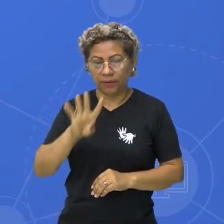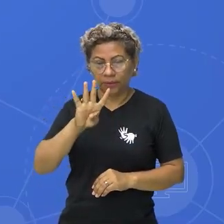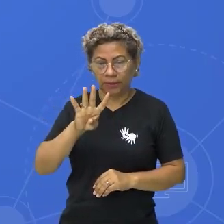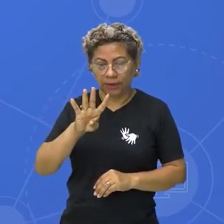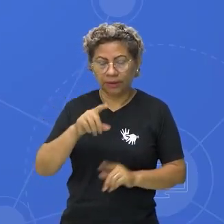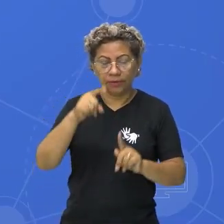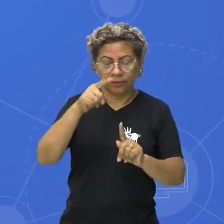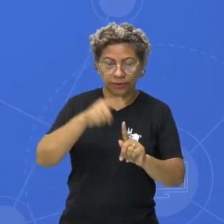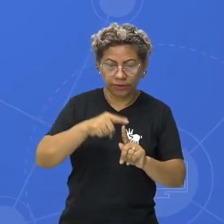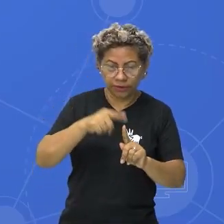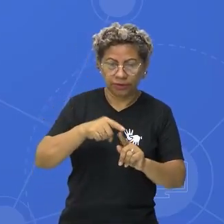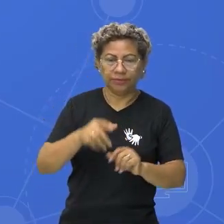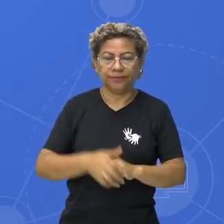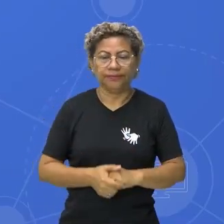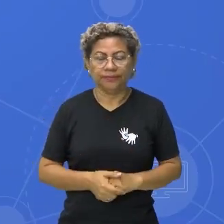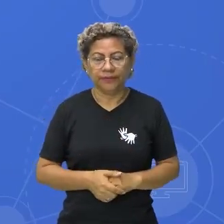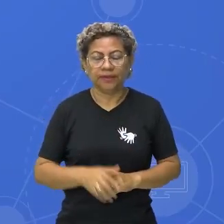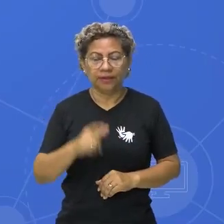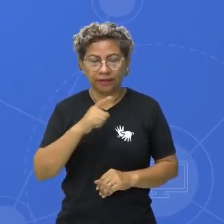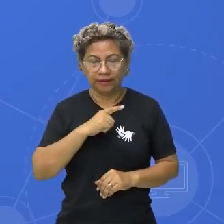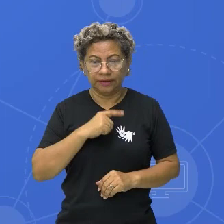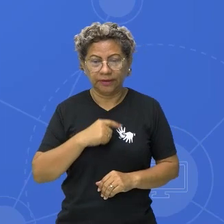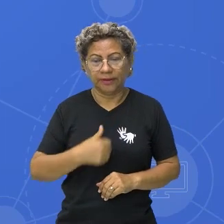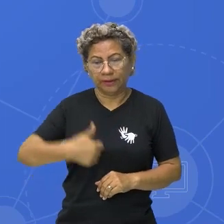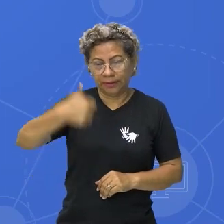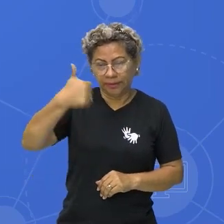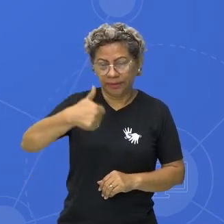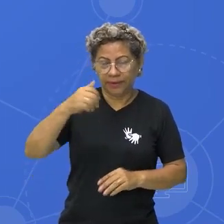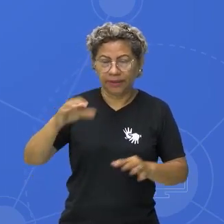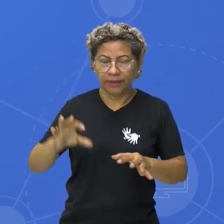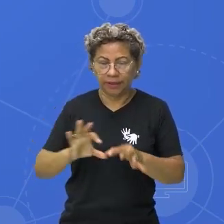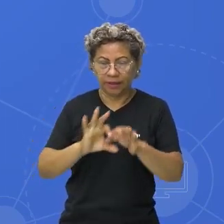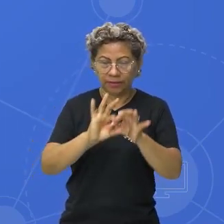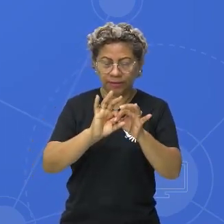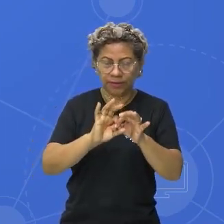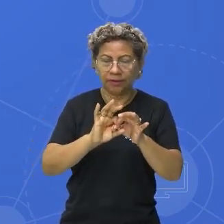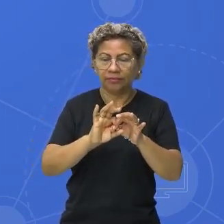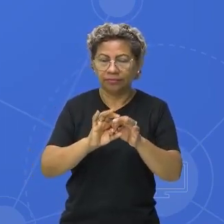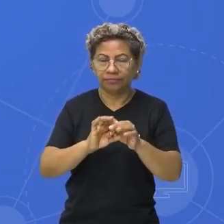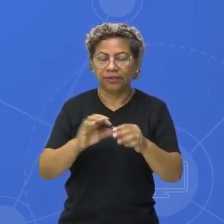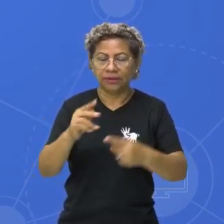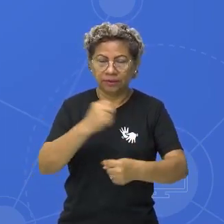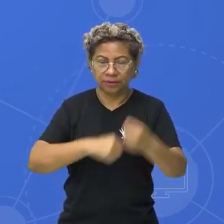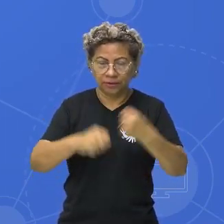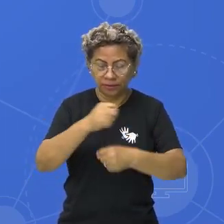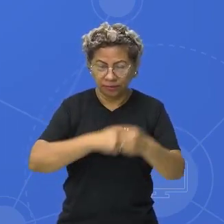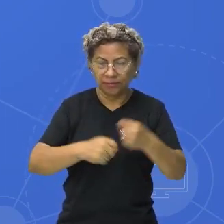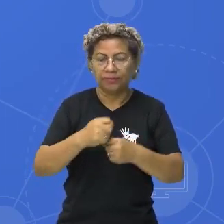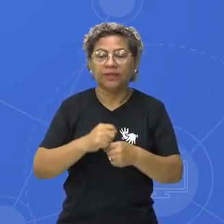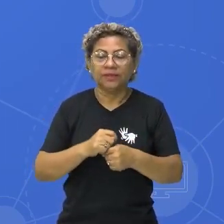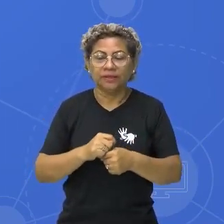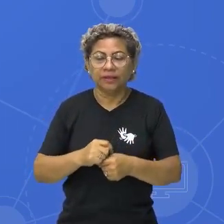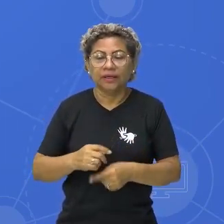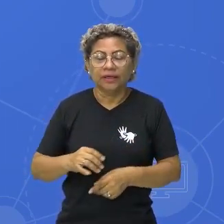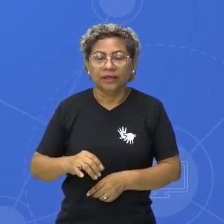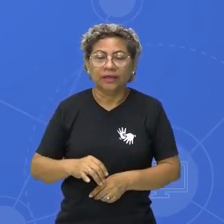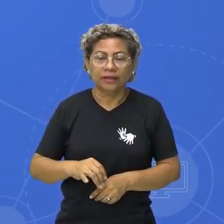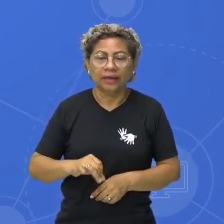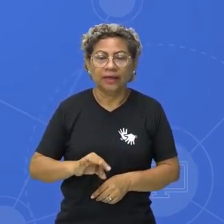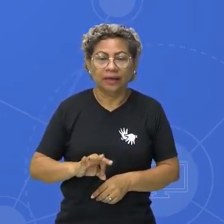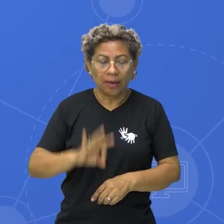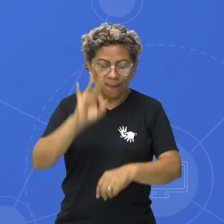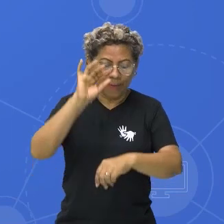né? Então, olha só, nós vamos ter a União Econômica e Monetária, que vai ser a principal. Vamos ter